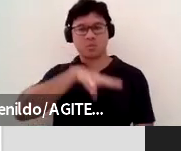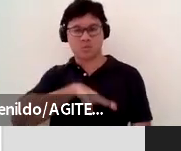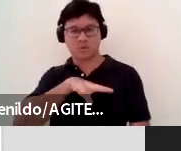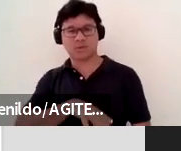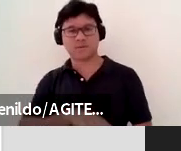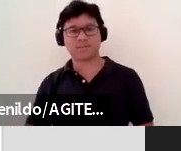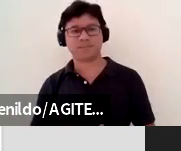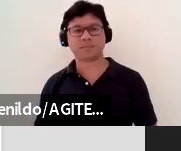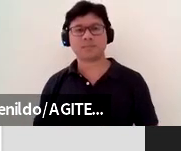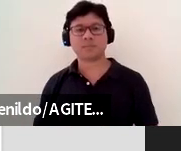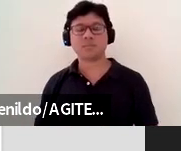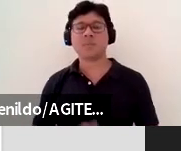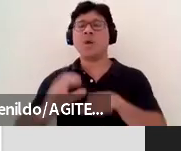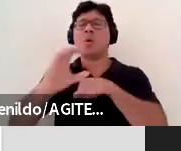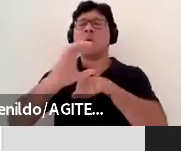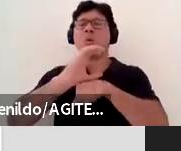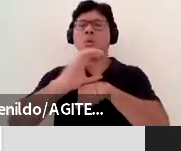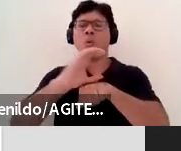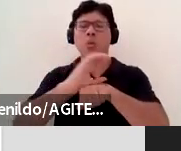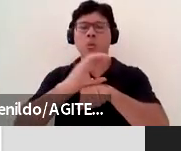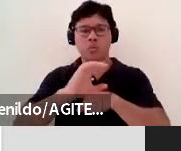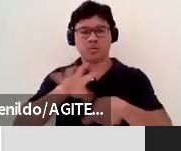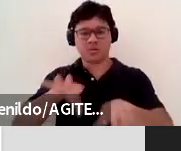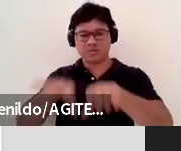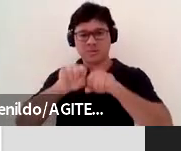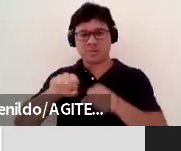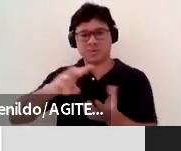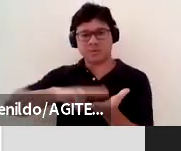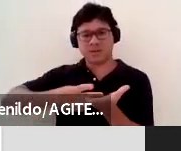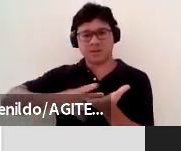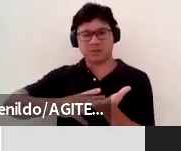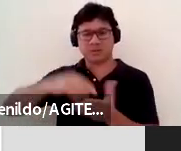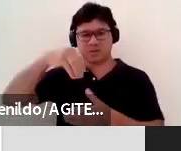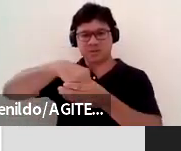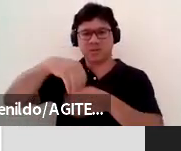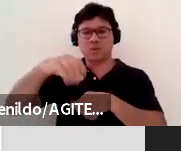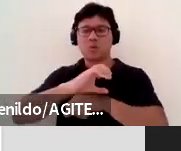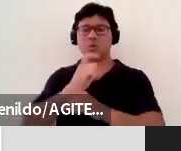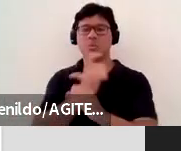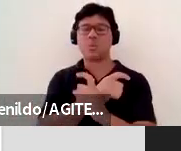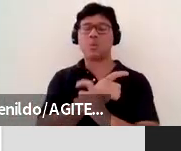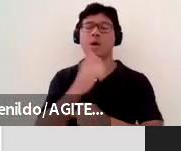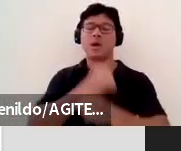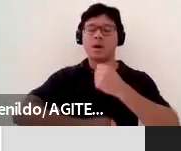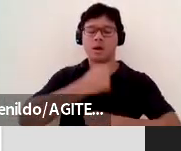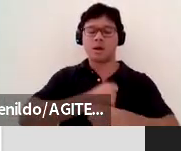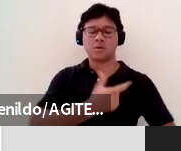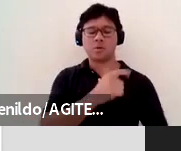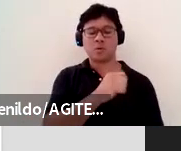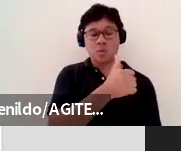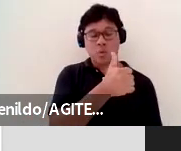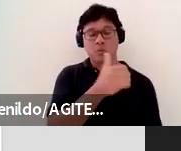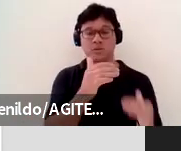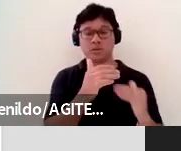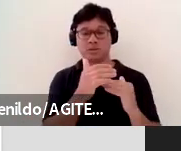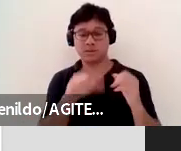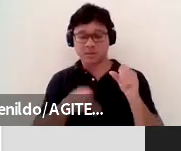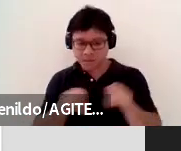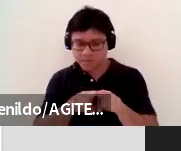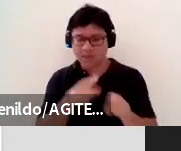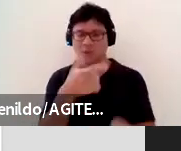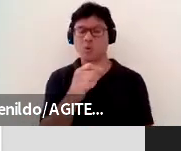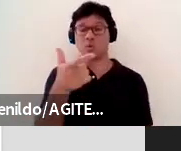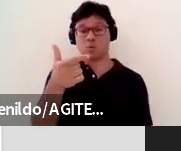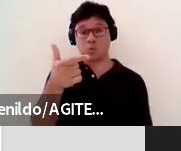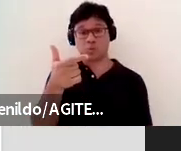Então, o curso de formação de tradutores da PUC a gente cursou entre 2011 e 2012. Né? E foi lá onde a